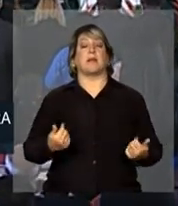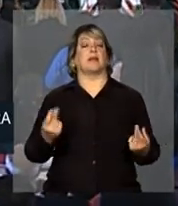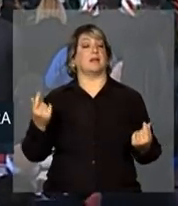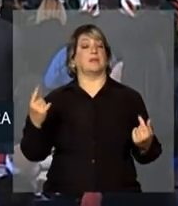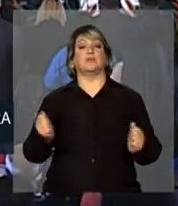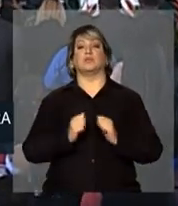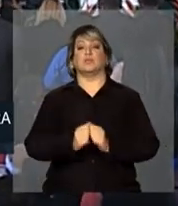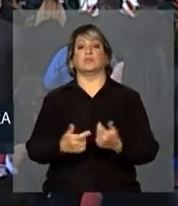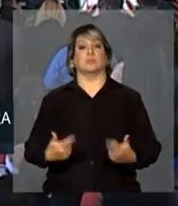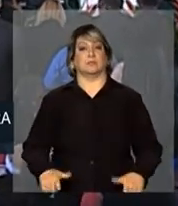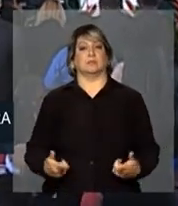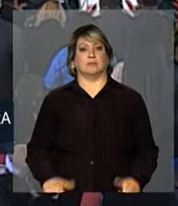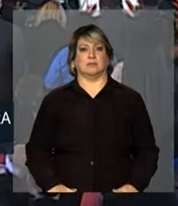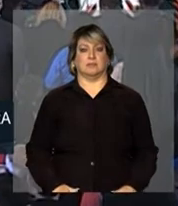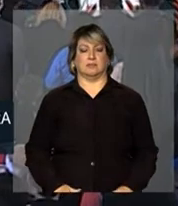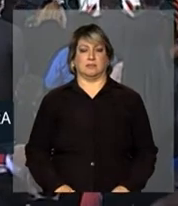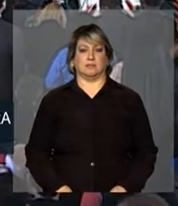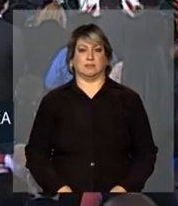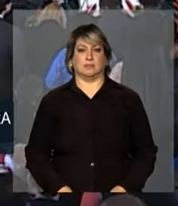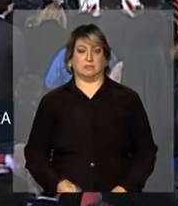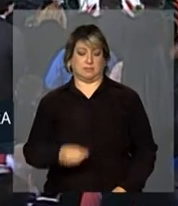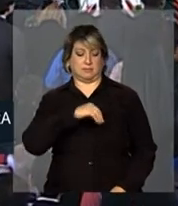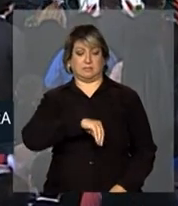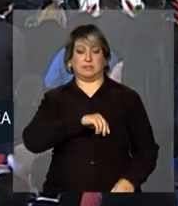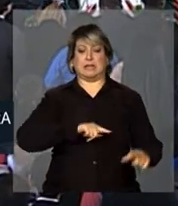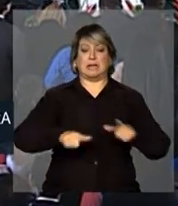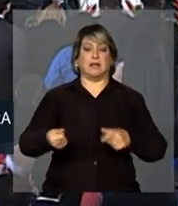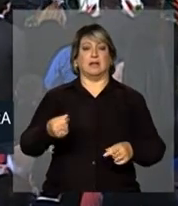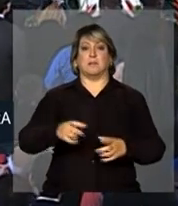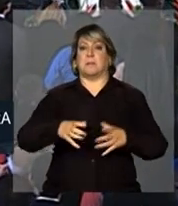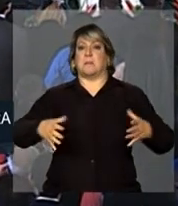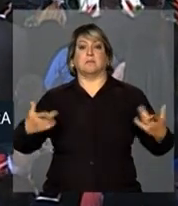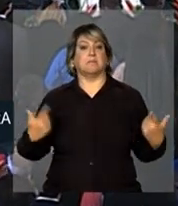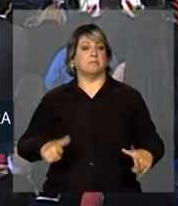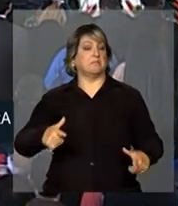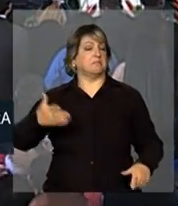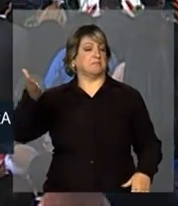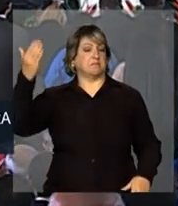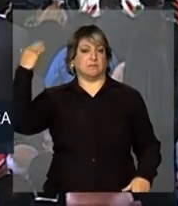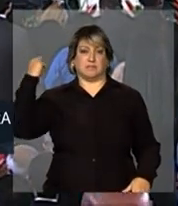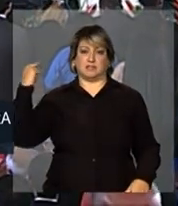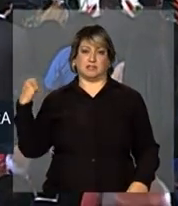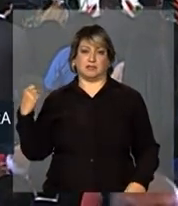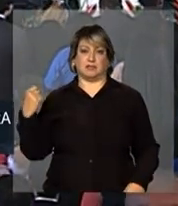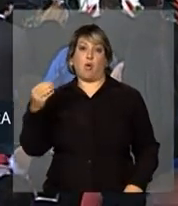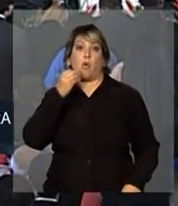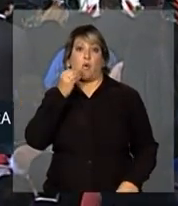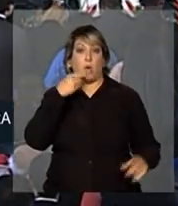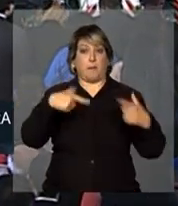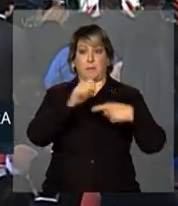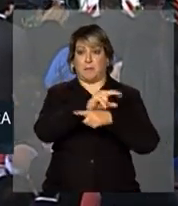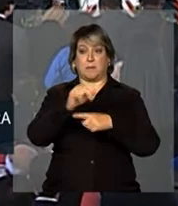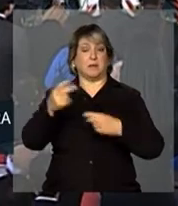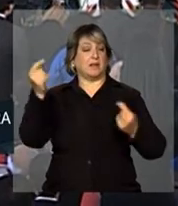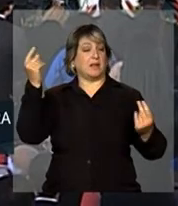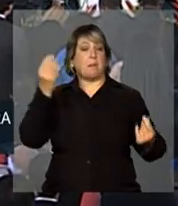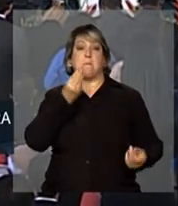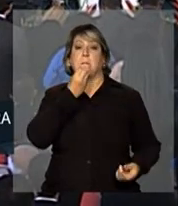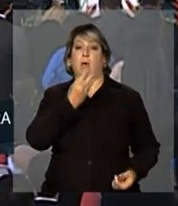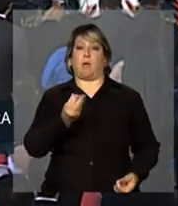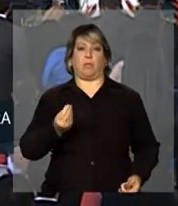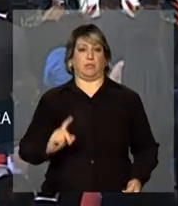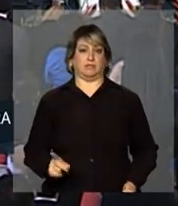crescia junto. As oportunidades de emprego não eram muito boas.